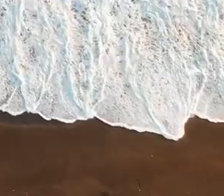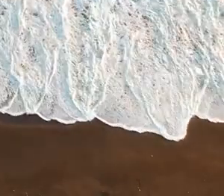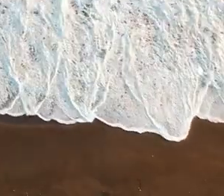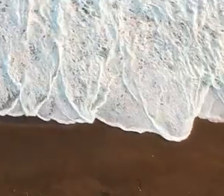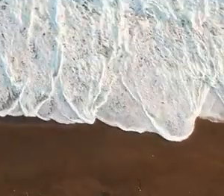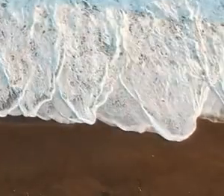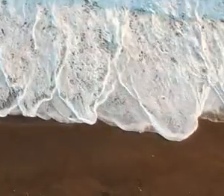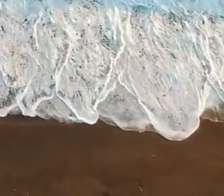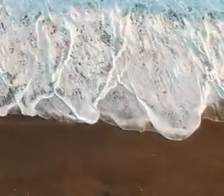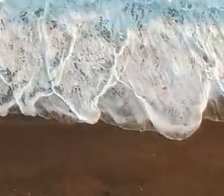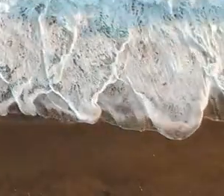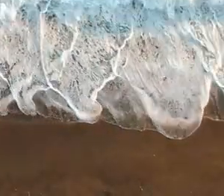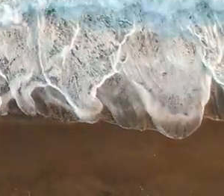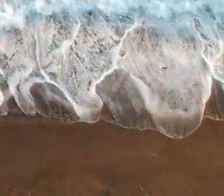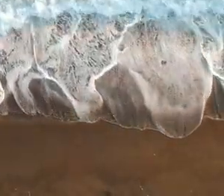Oi